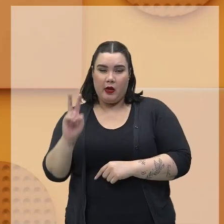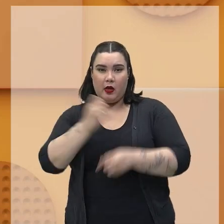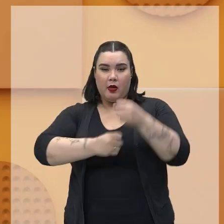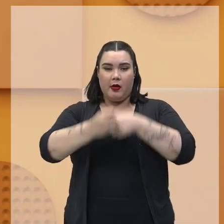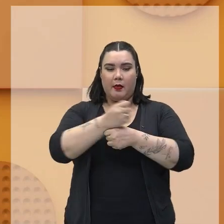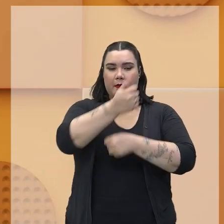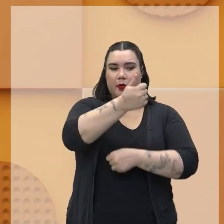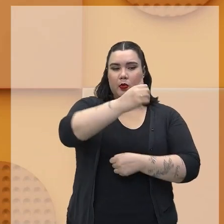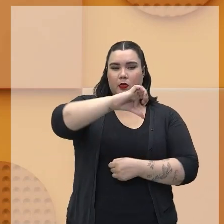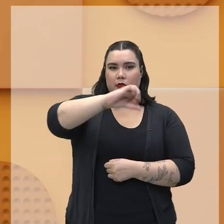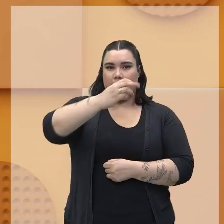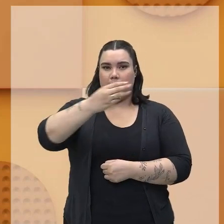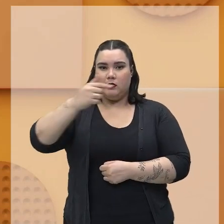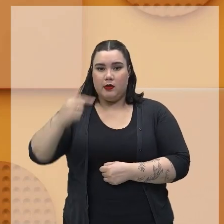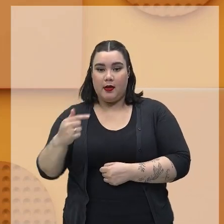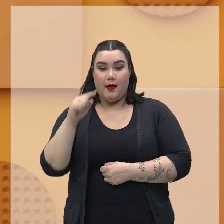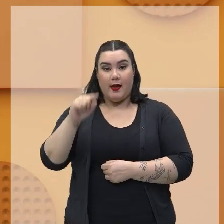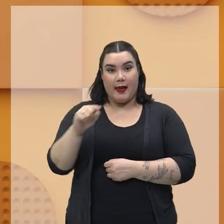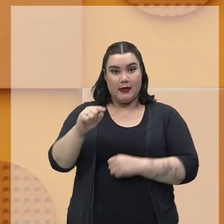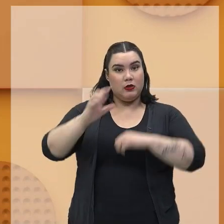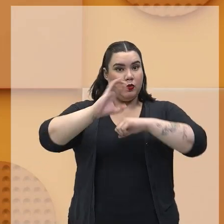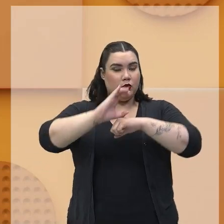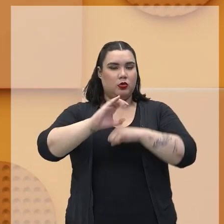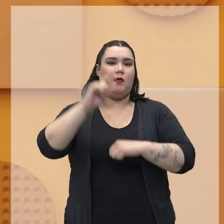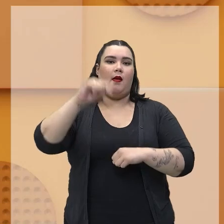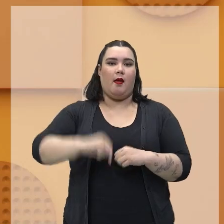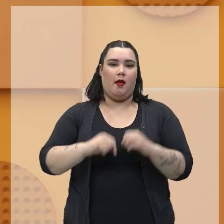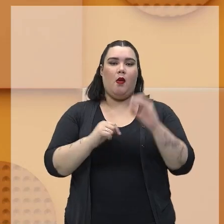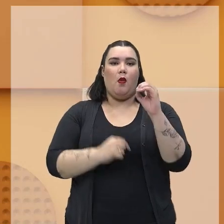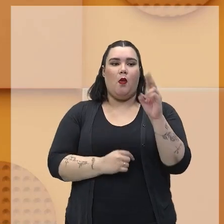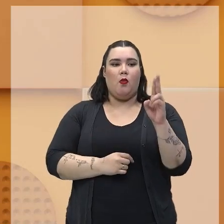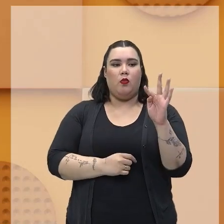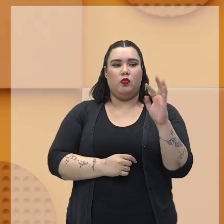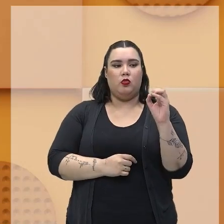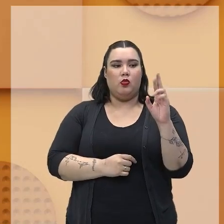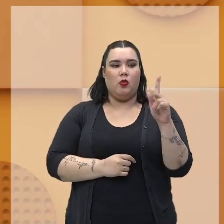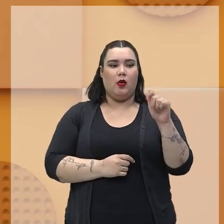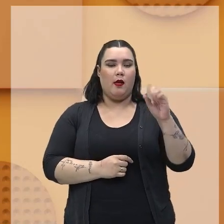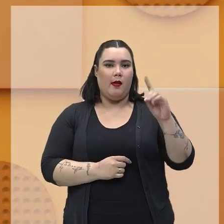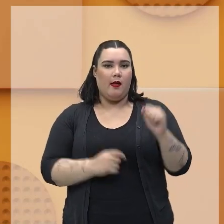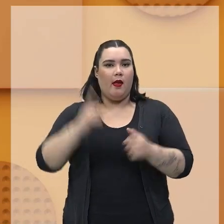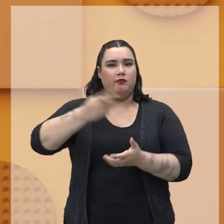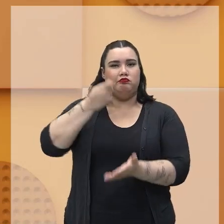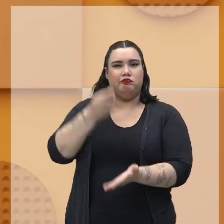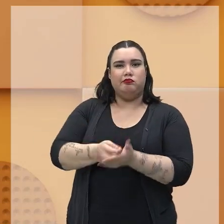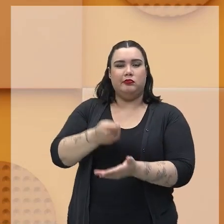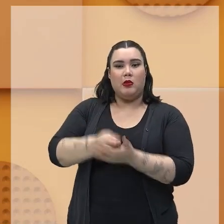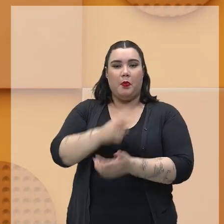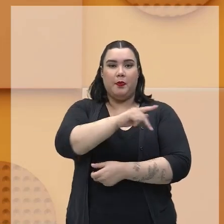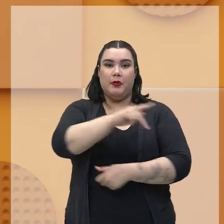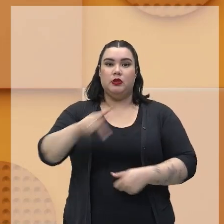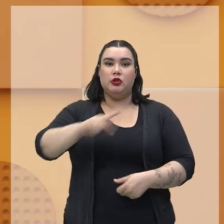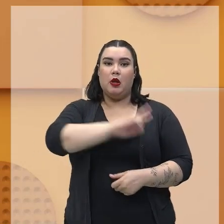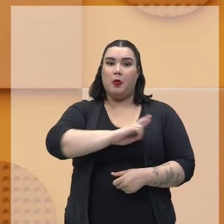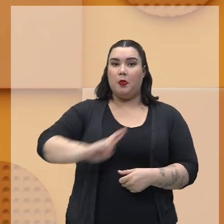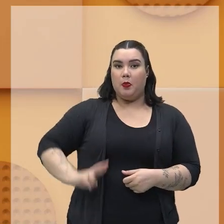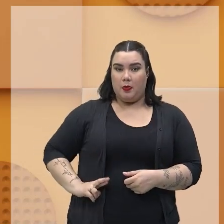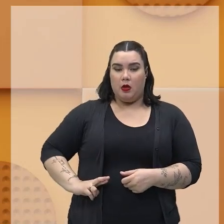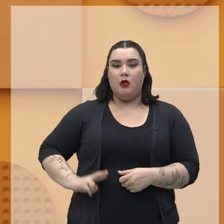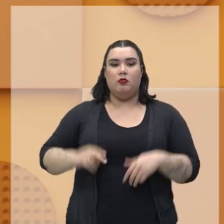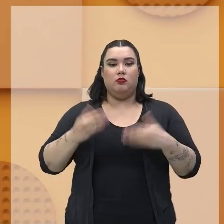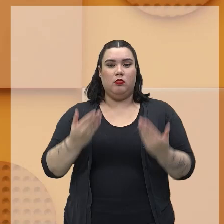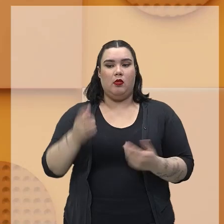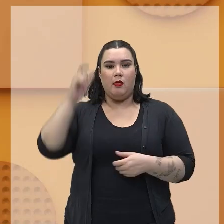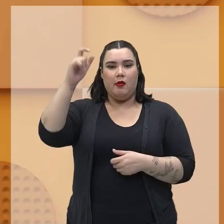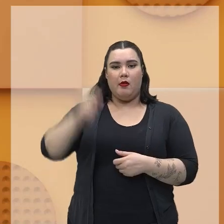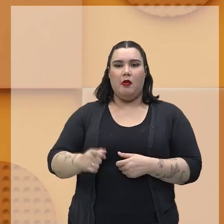1937, ela foi outorgada, ou seja, ela foi imposta pelo presidente da República, que passou a agir